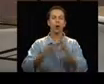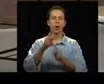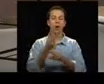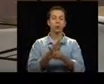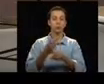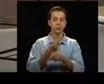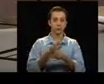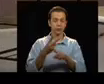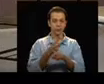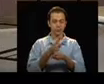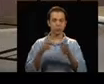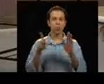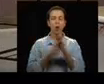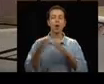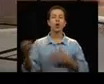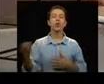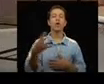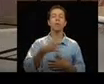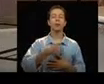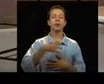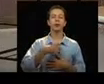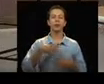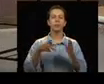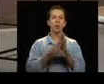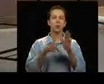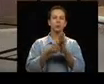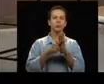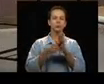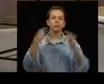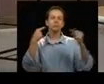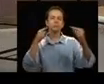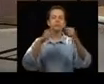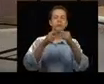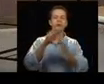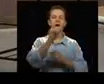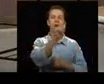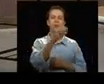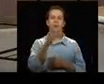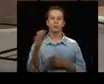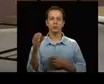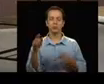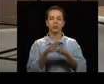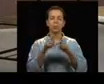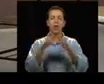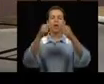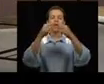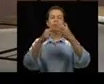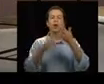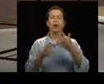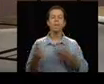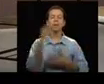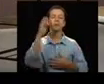camadas populares, buscando uma nova maneira e uma nova perspectiva de alfabetização,